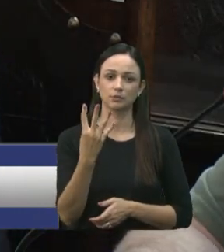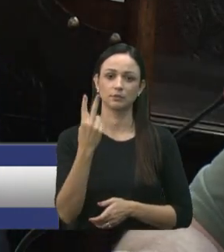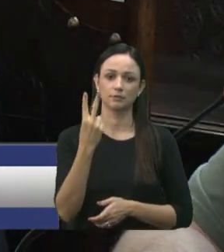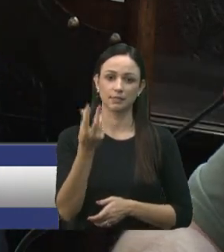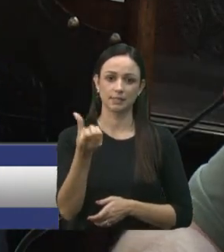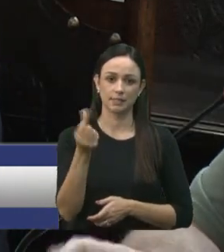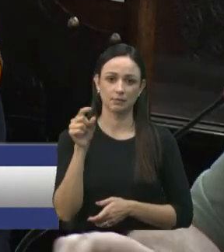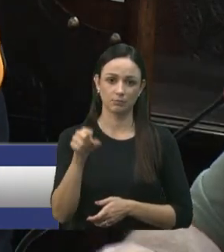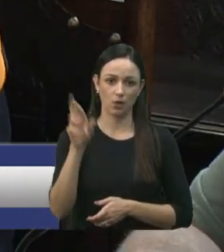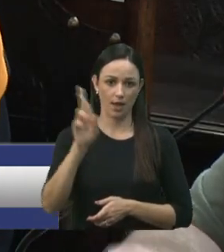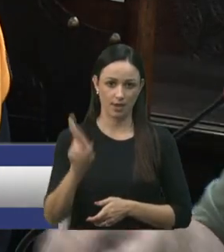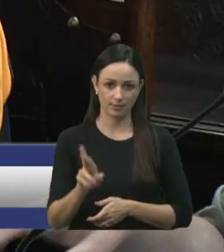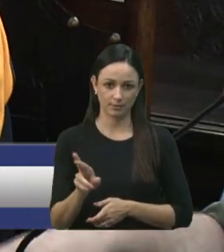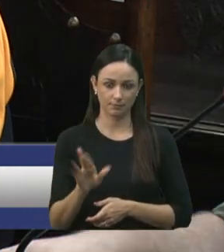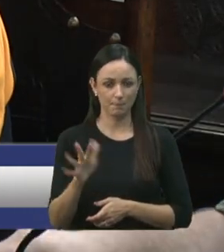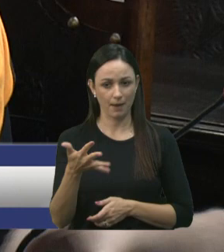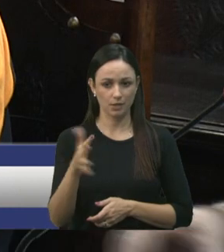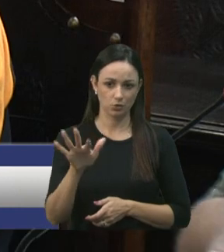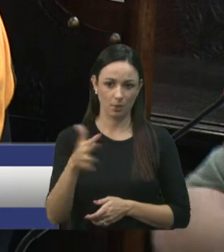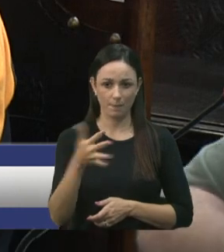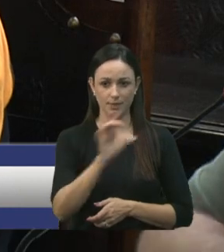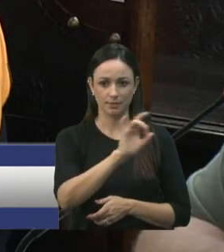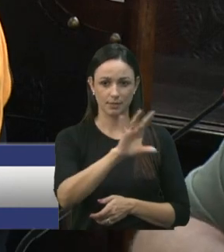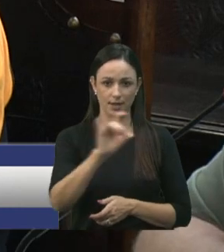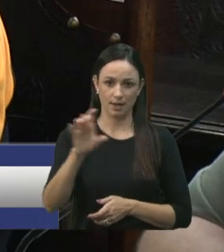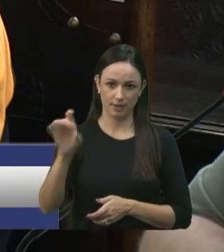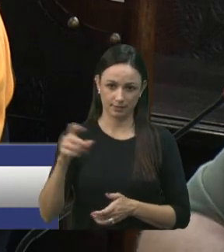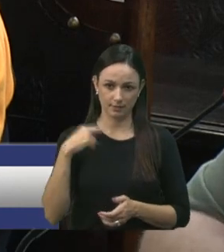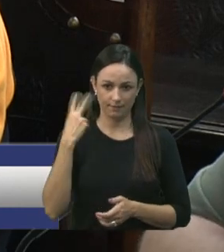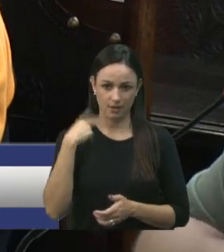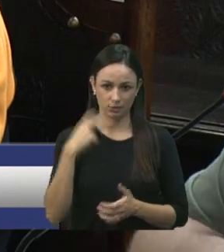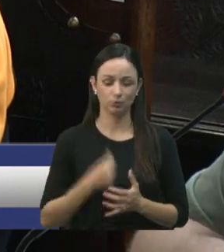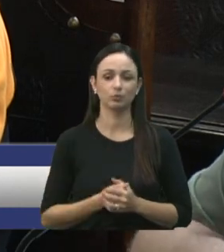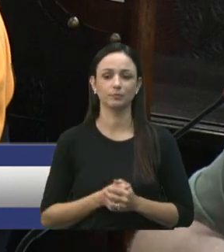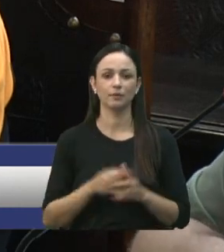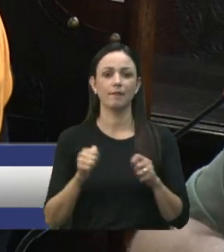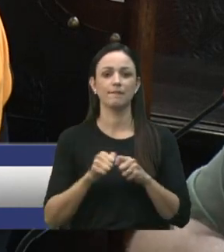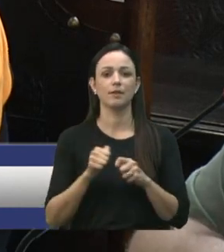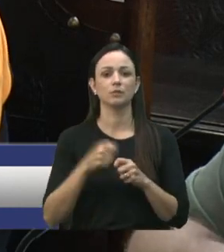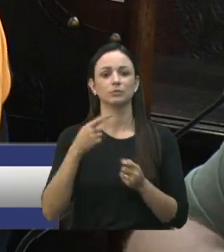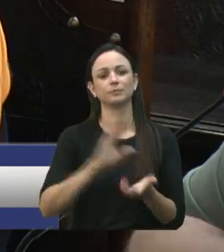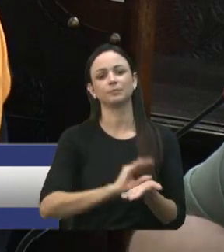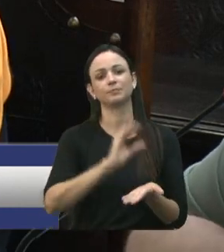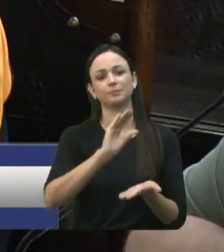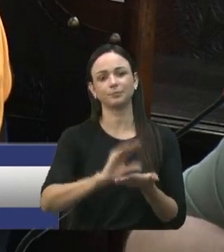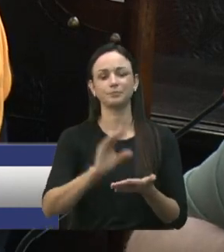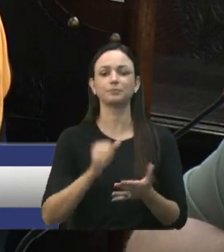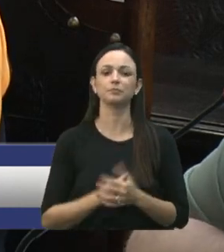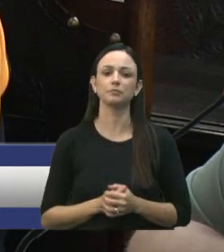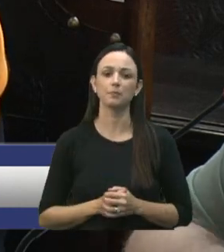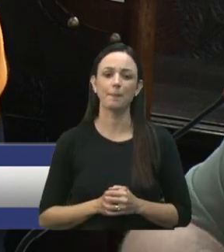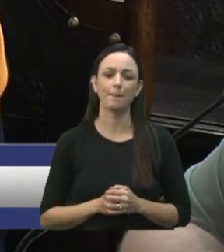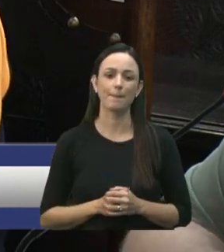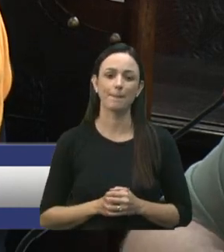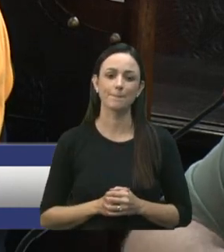R$426 mil, mais ou menos, para cada vereador fazer a destinação de sua emenda. No caso da